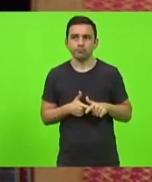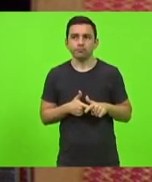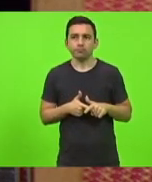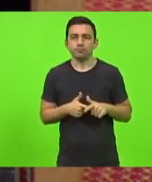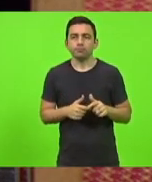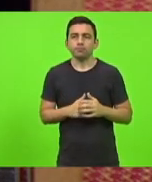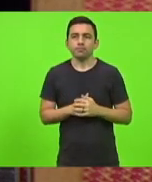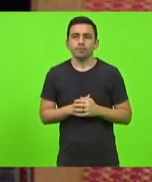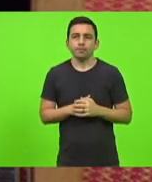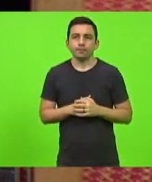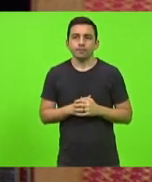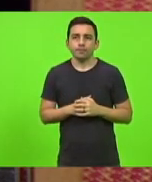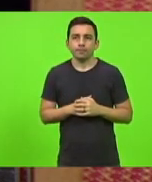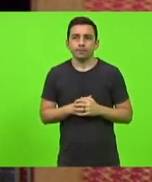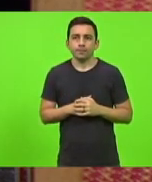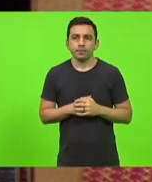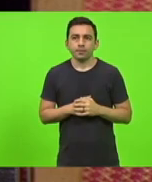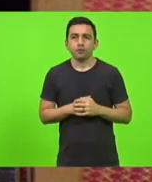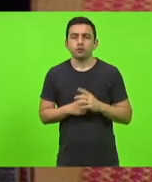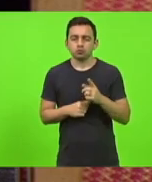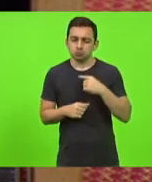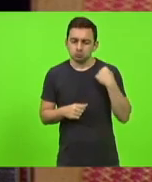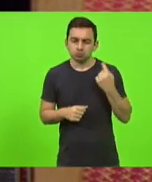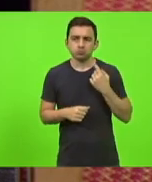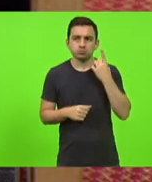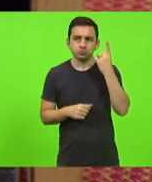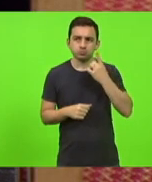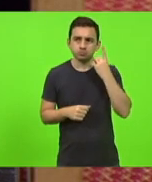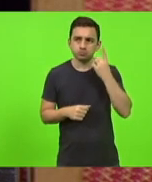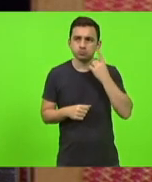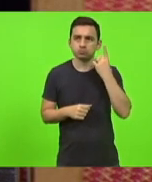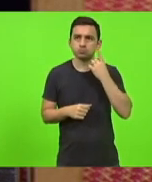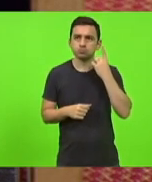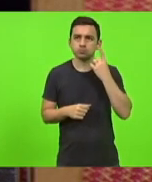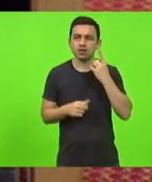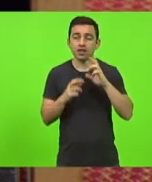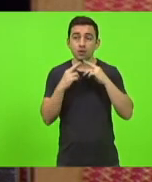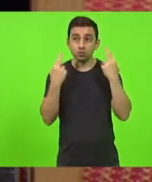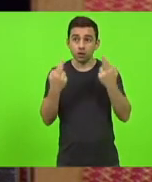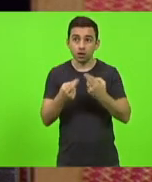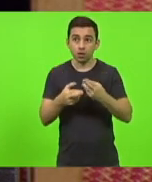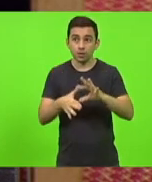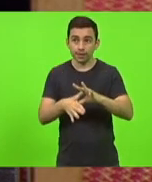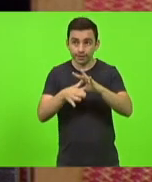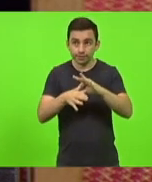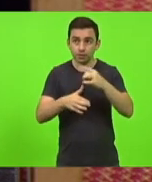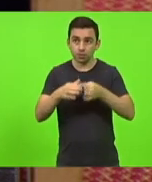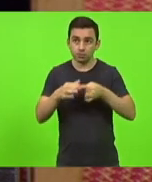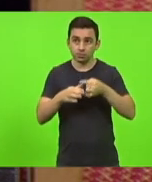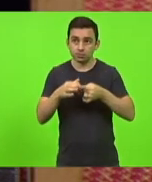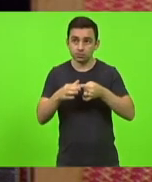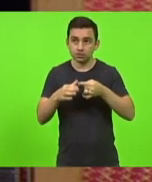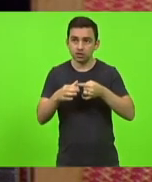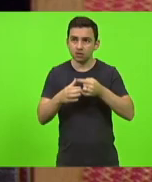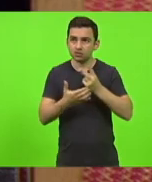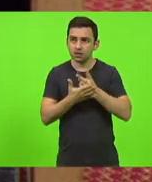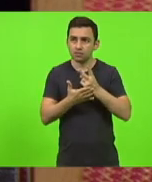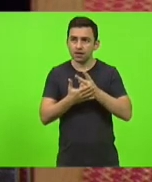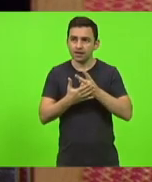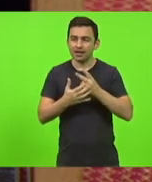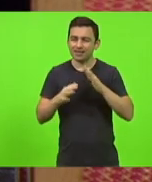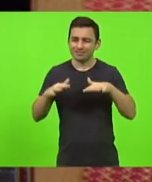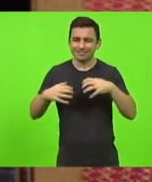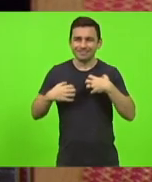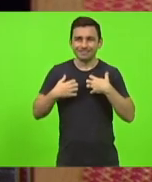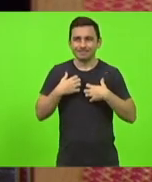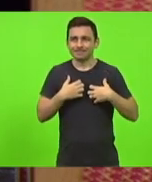Nós todos, nas reunião de líderes, de comissão, ficamos, às vezes,